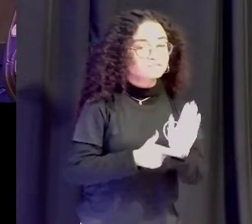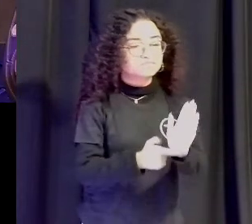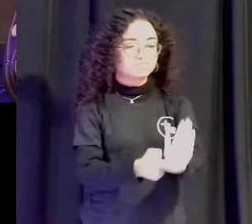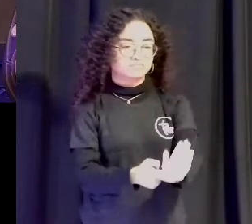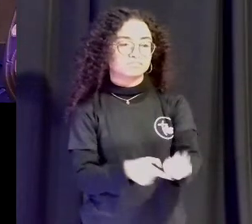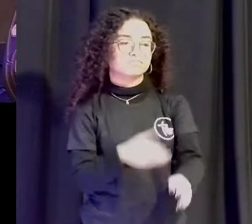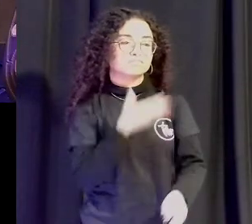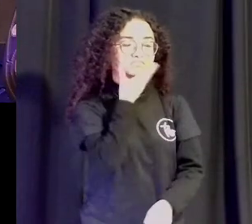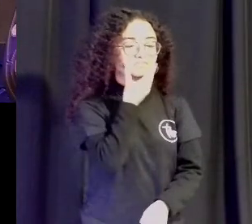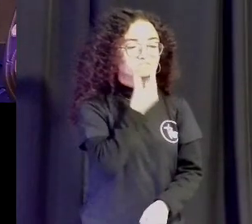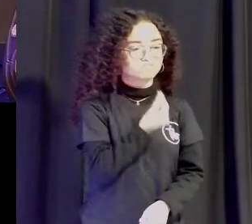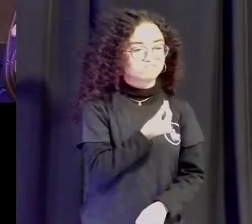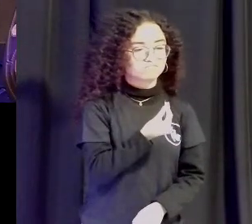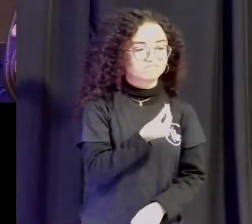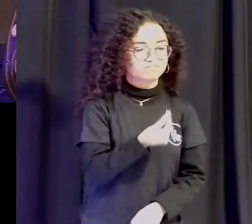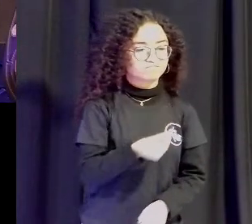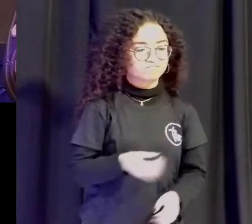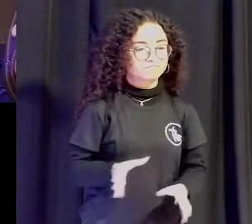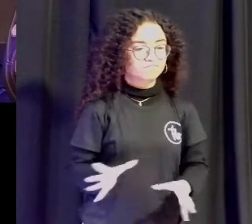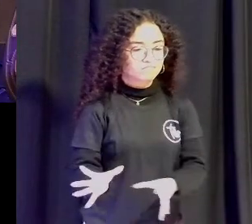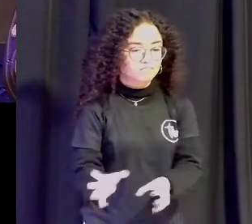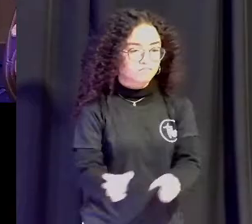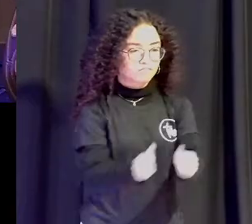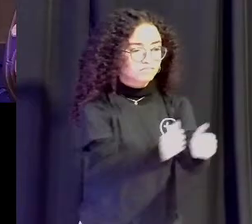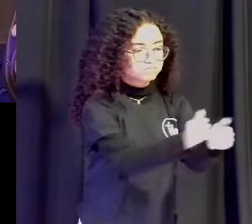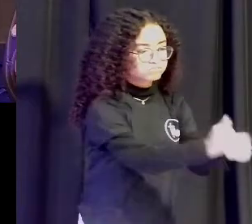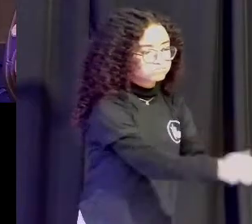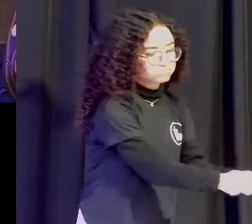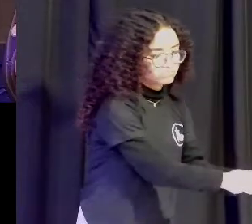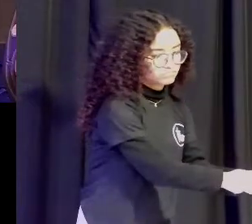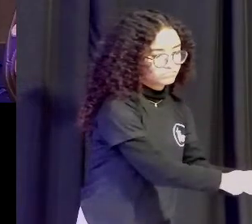estavam sempre levando aquele homem